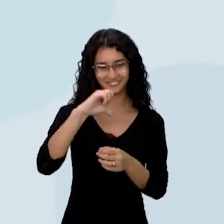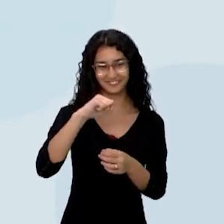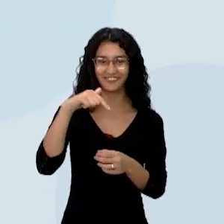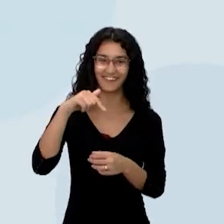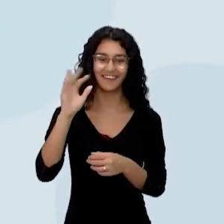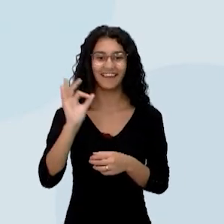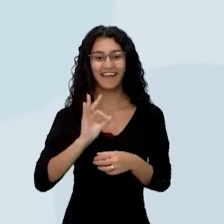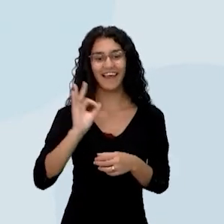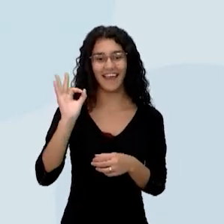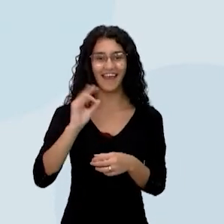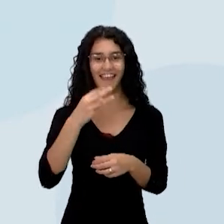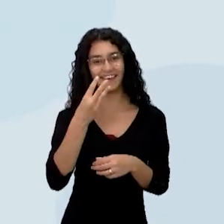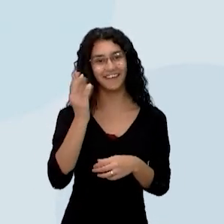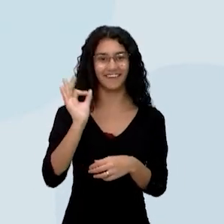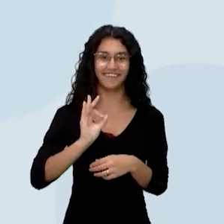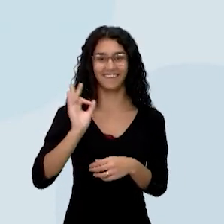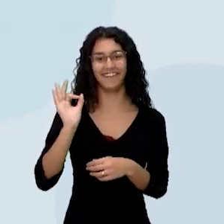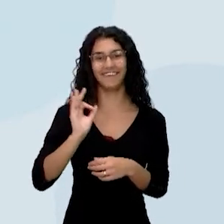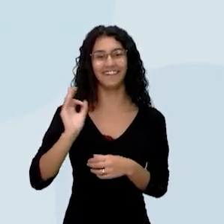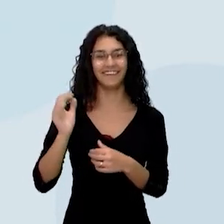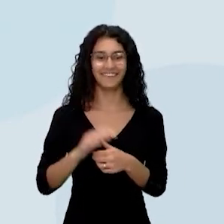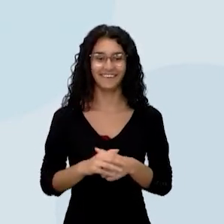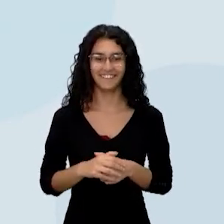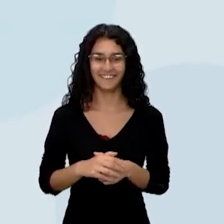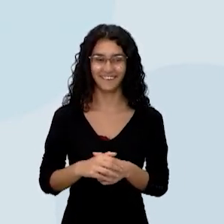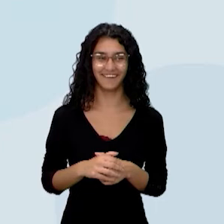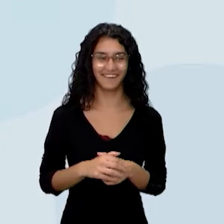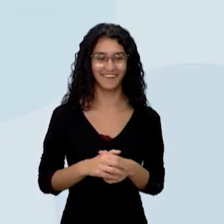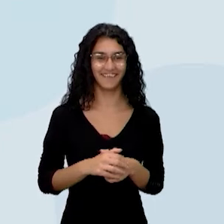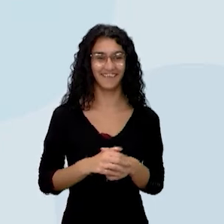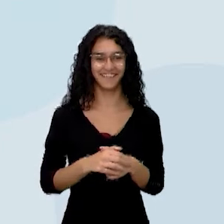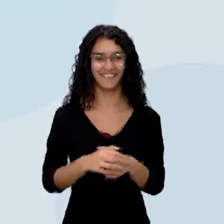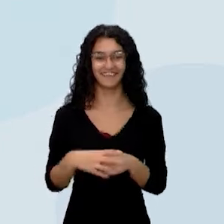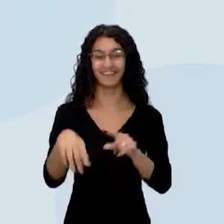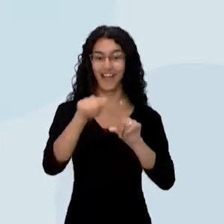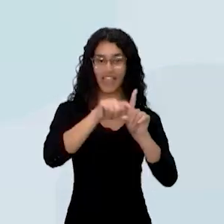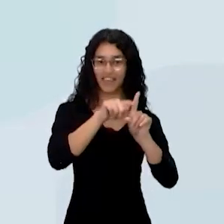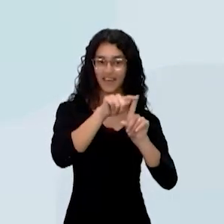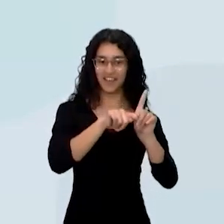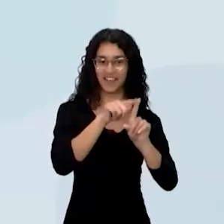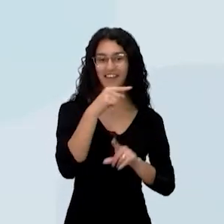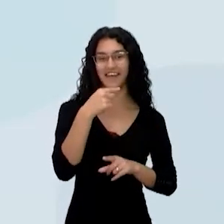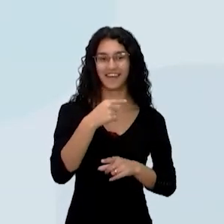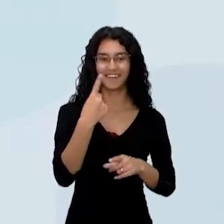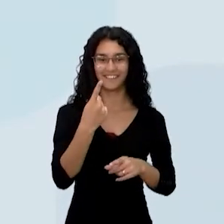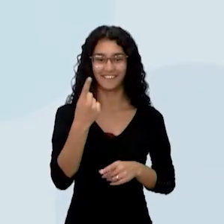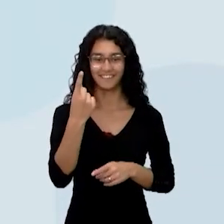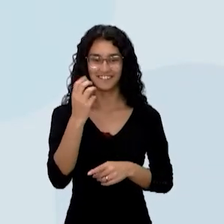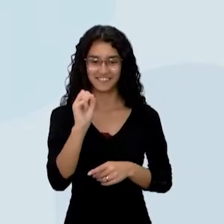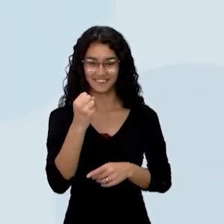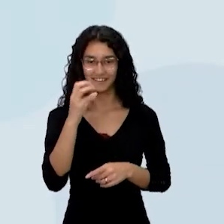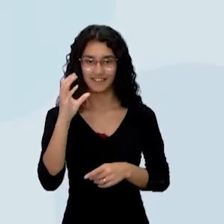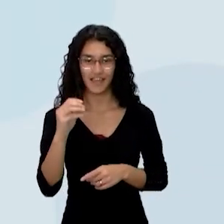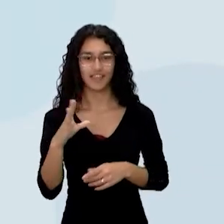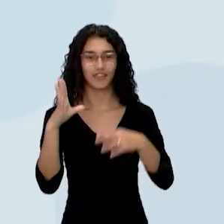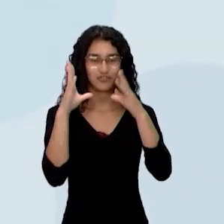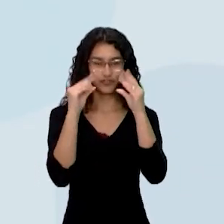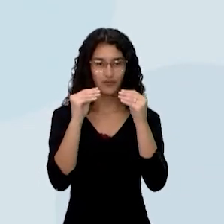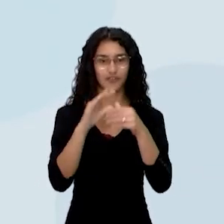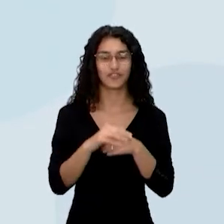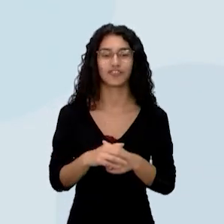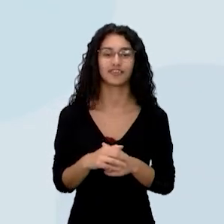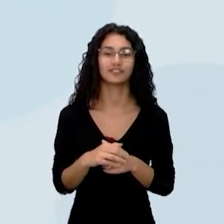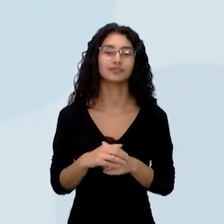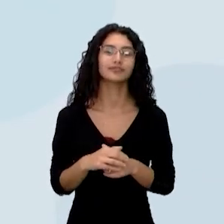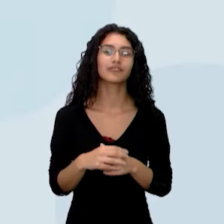97%, 3% de hélio, certo? Temperatura também aí, menos 180 graus Celsius, né? Temperatura sempre